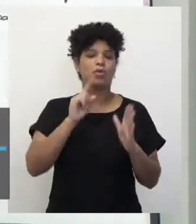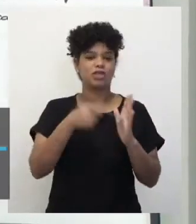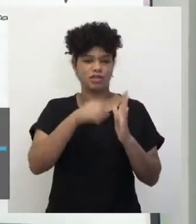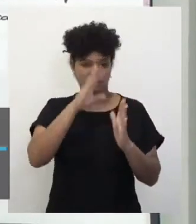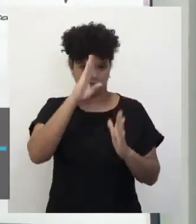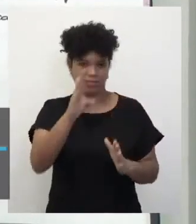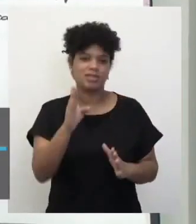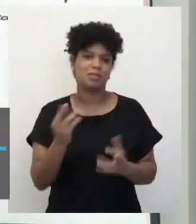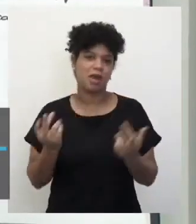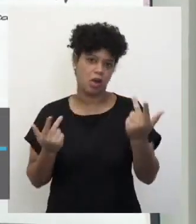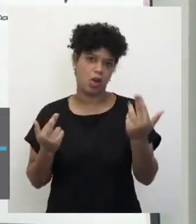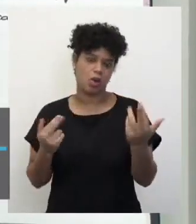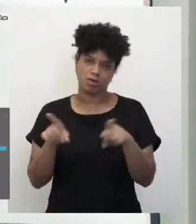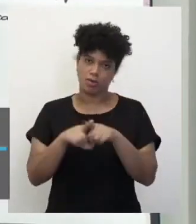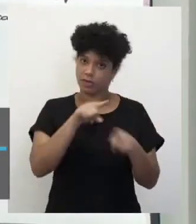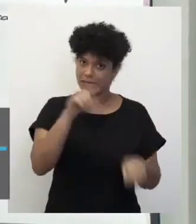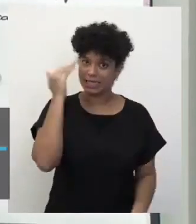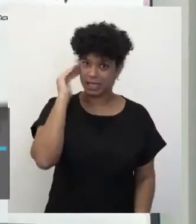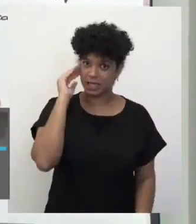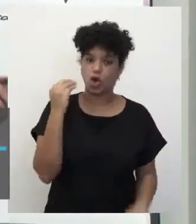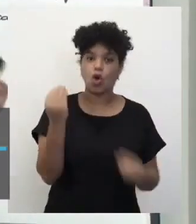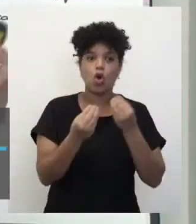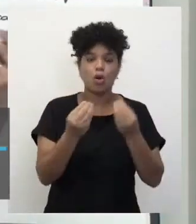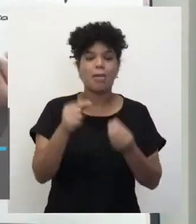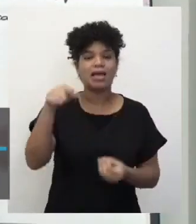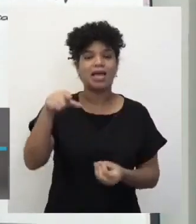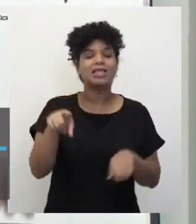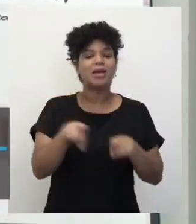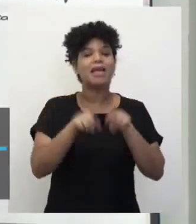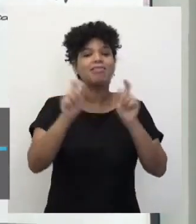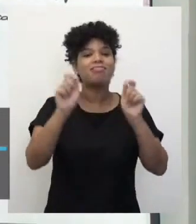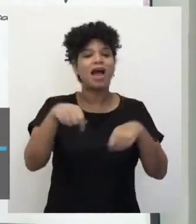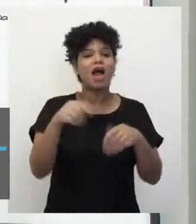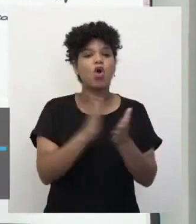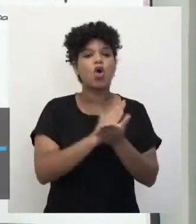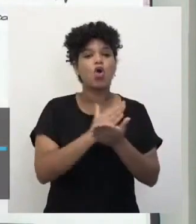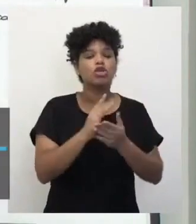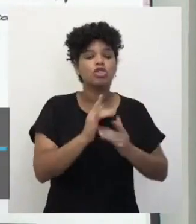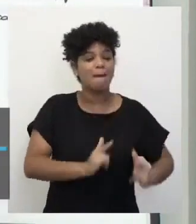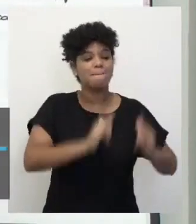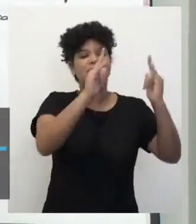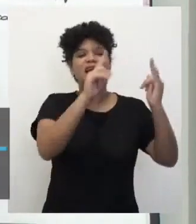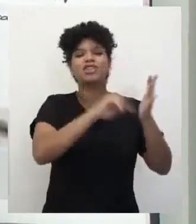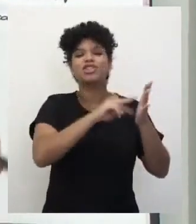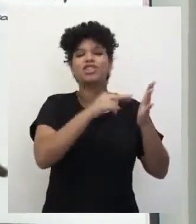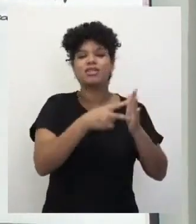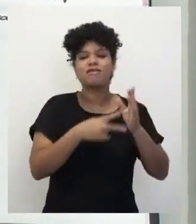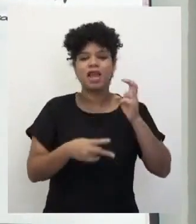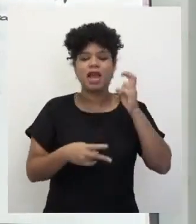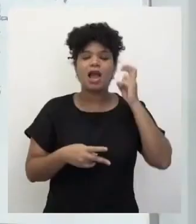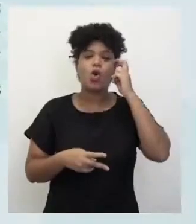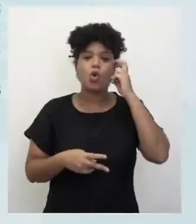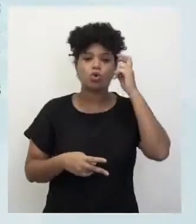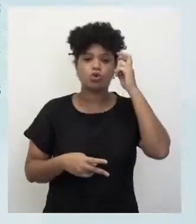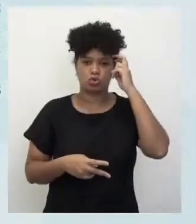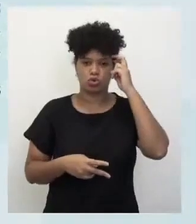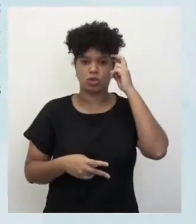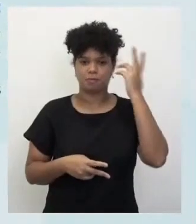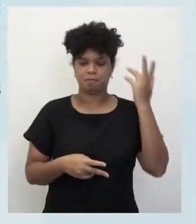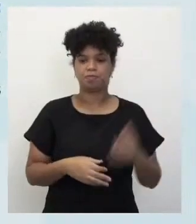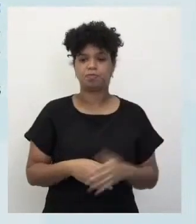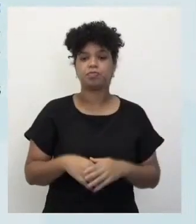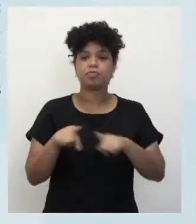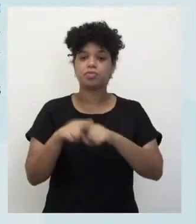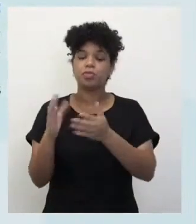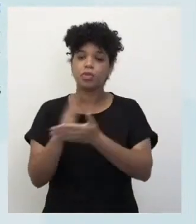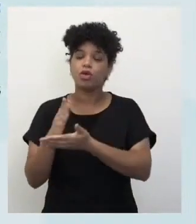para a gente se inteirar, né? Olha só, então, nós temos aí os bens imóveis e eles são e também os bens materiais, né? Quais são os bens materiais? São